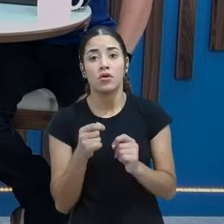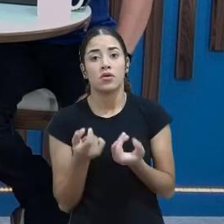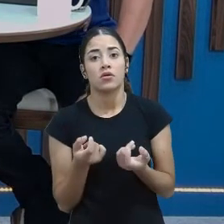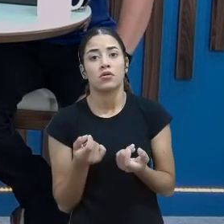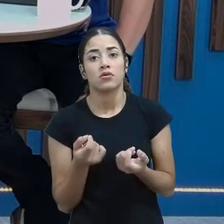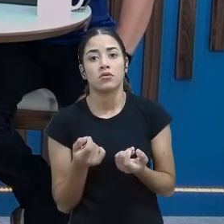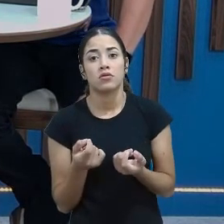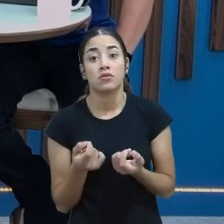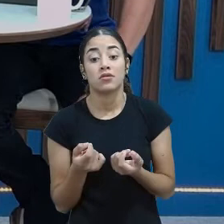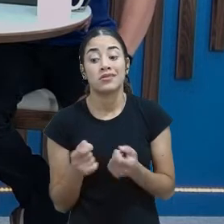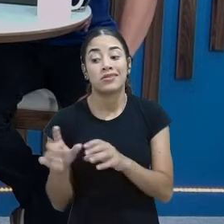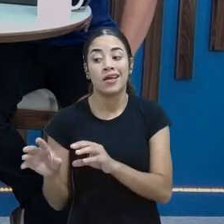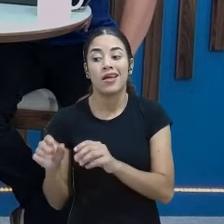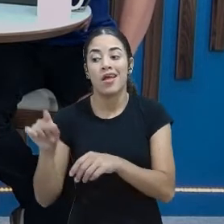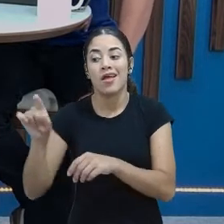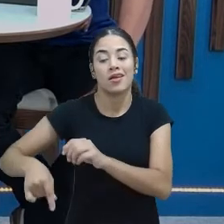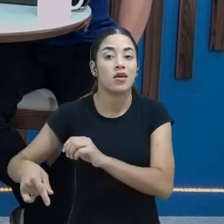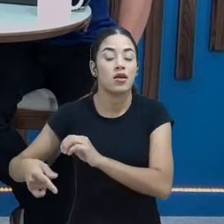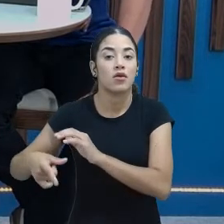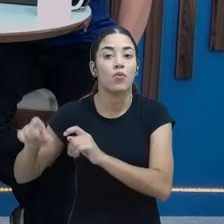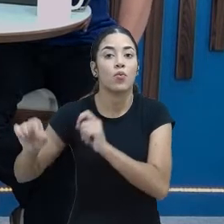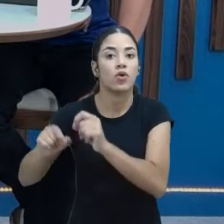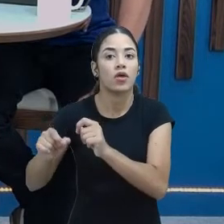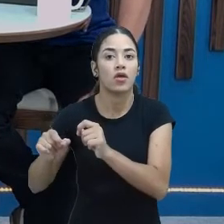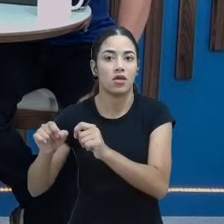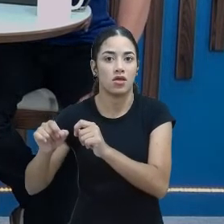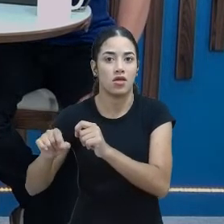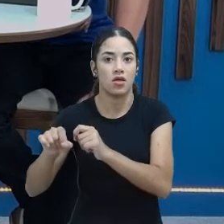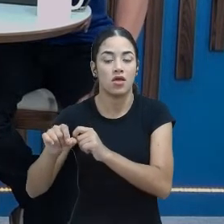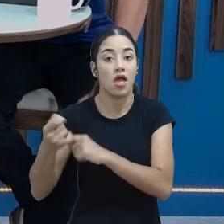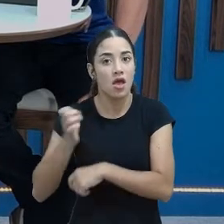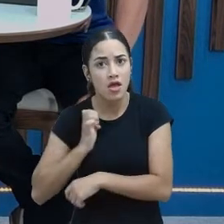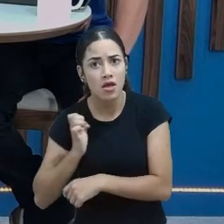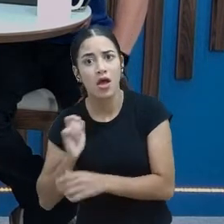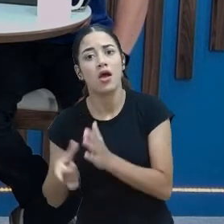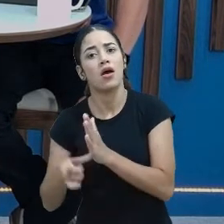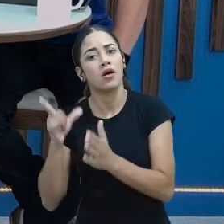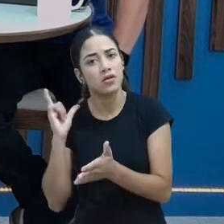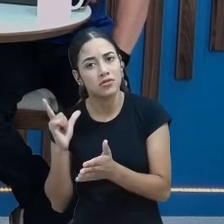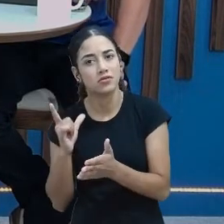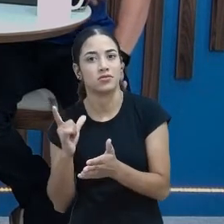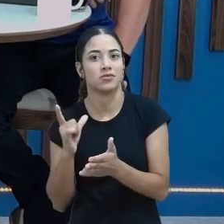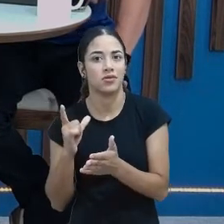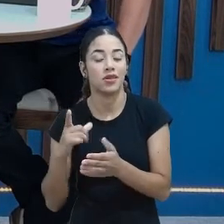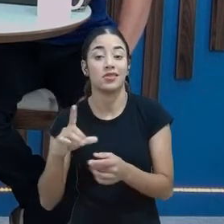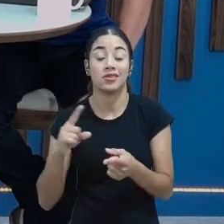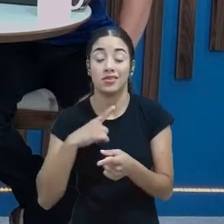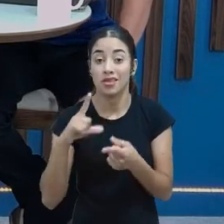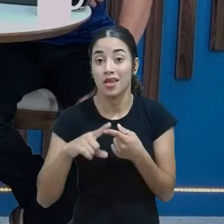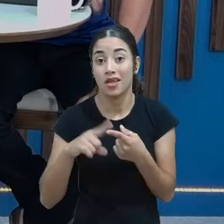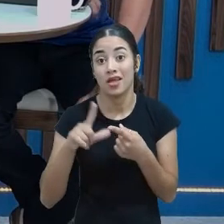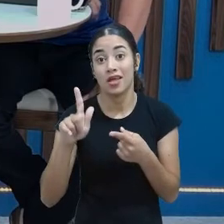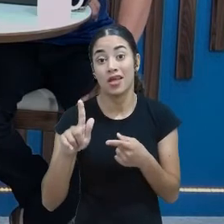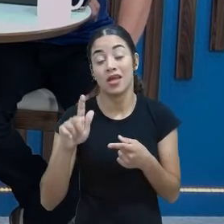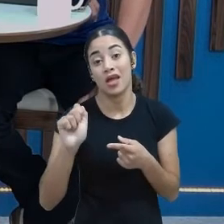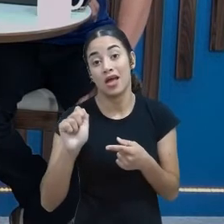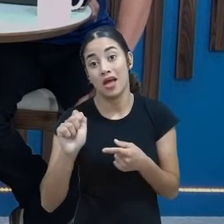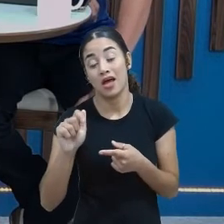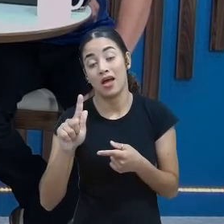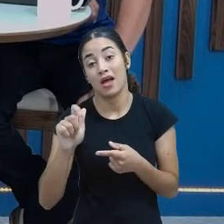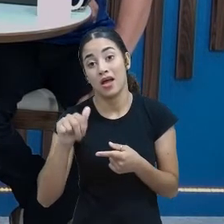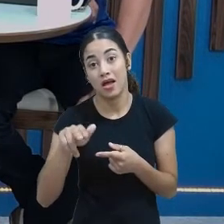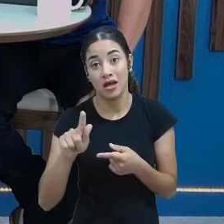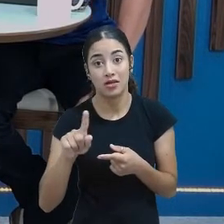saíram de reinos, né? Sim. Eram de realezas. Sim. Então é importante. Gangazumba, lembra? Exato. Gangazumba, pois é, seu amigo, não foi? Gangazumba foi